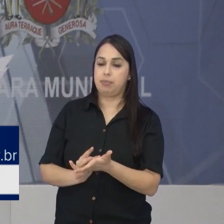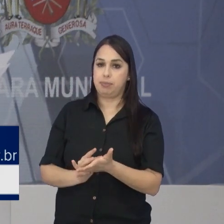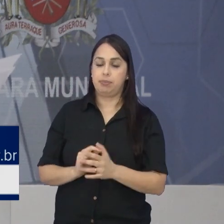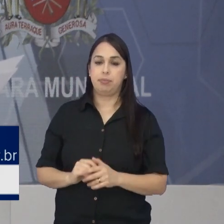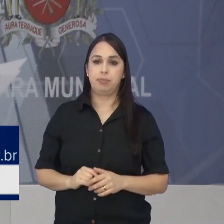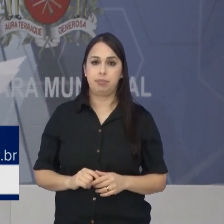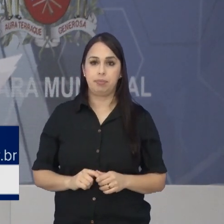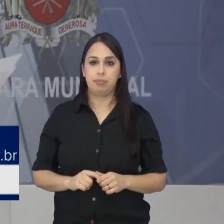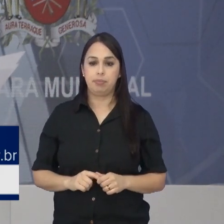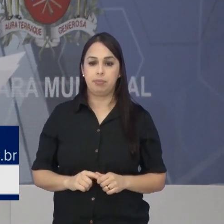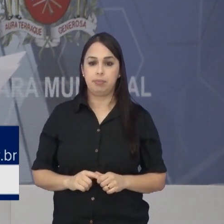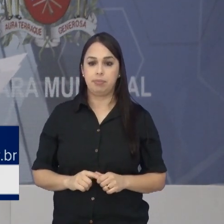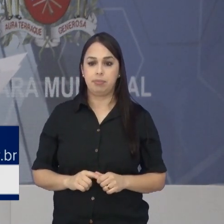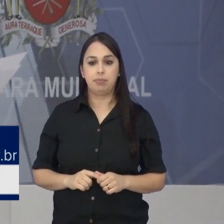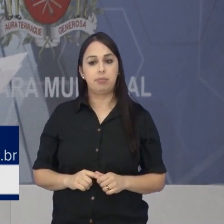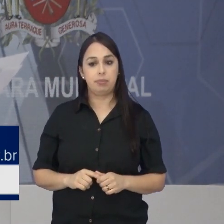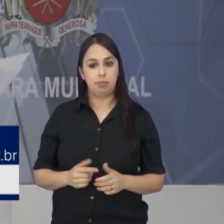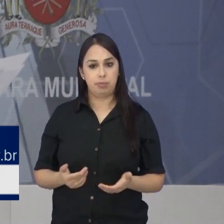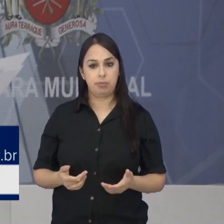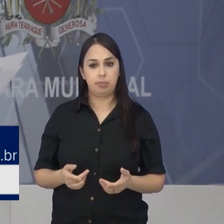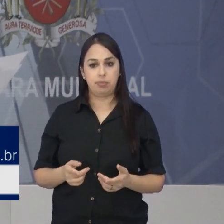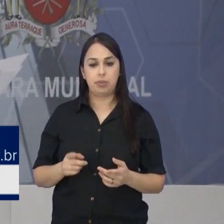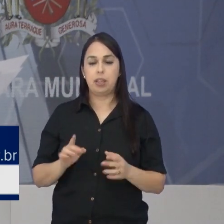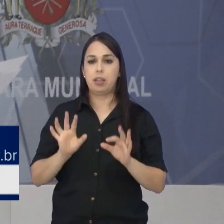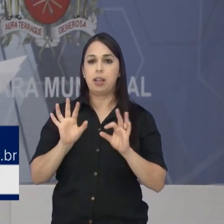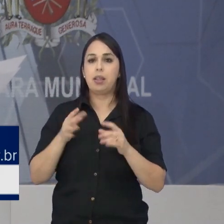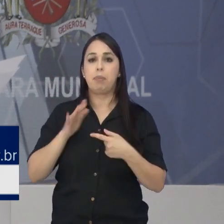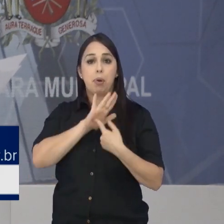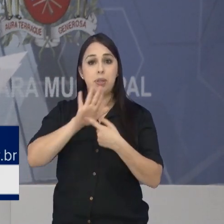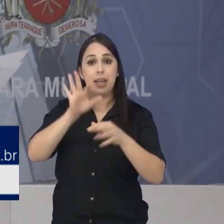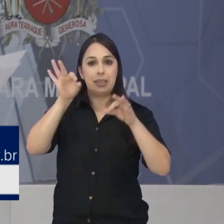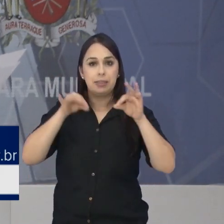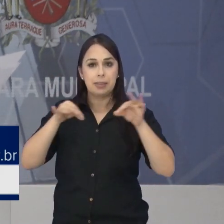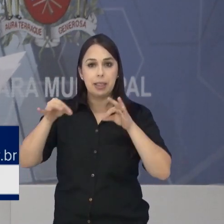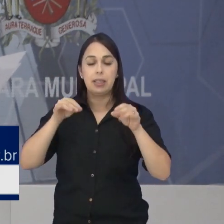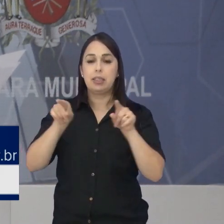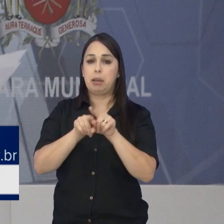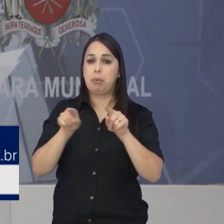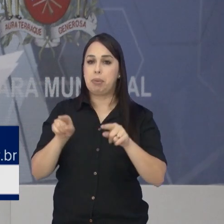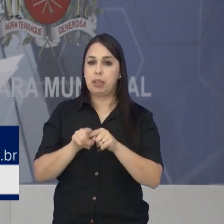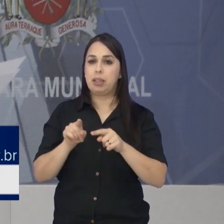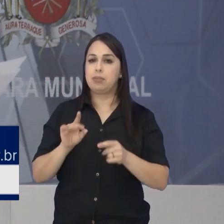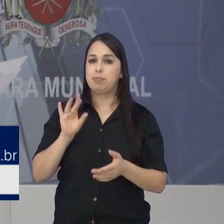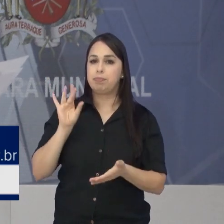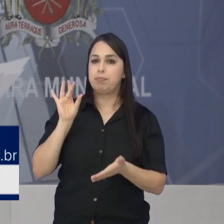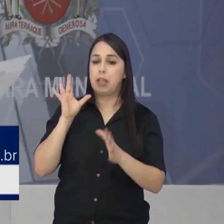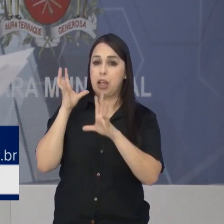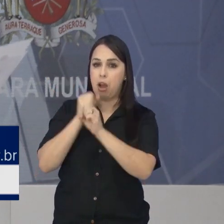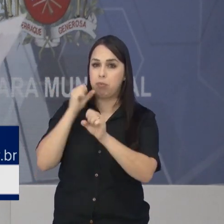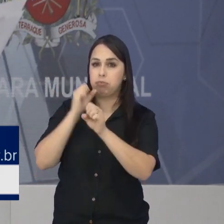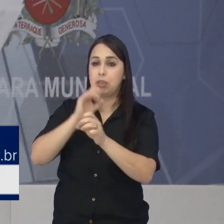Aldesp, em atendimento aos princípios de transparência e evidenciação contábil.